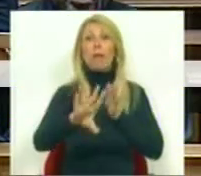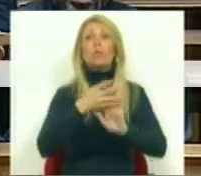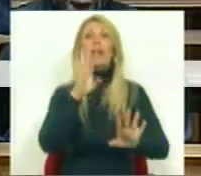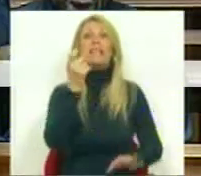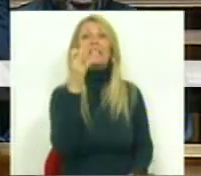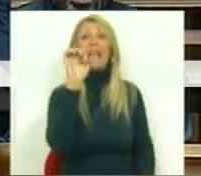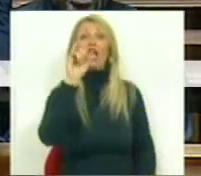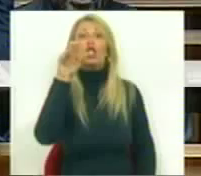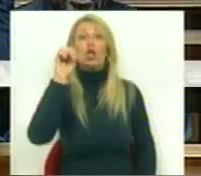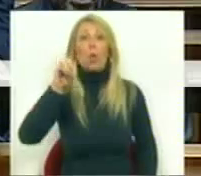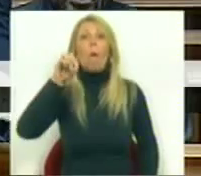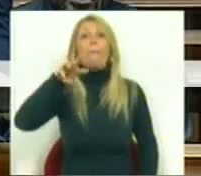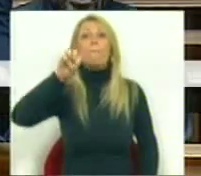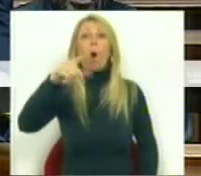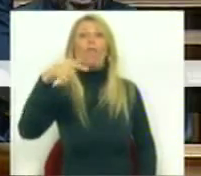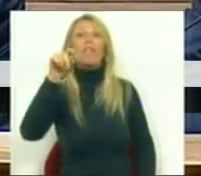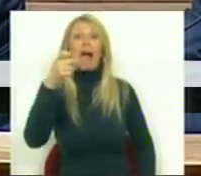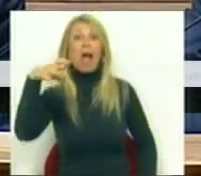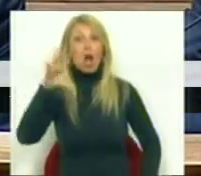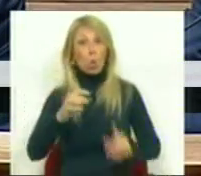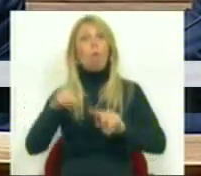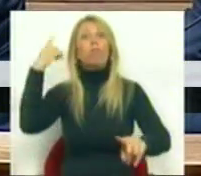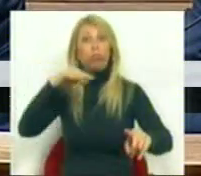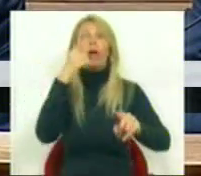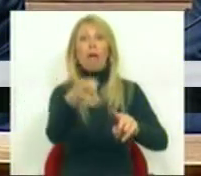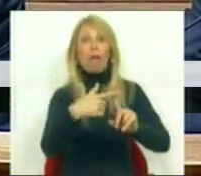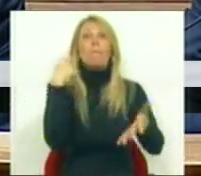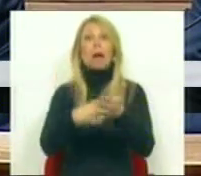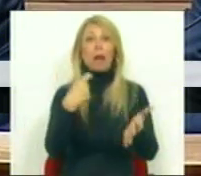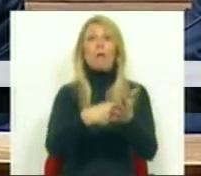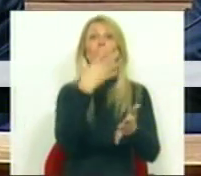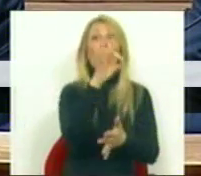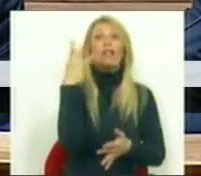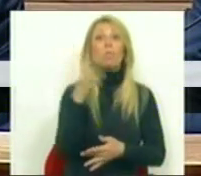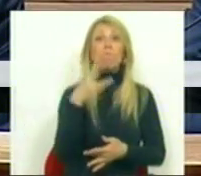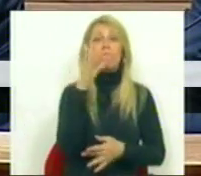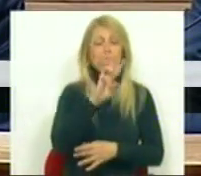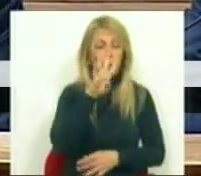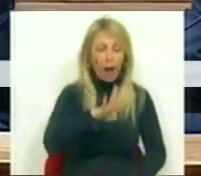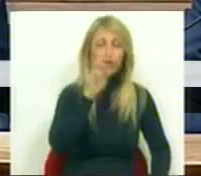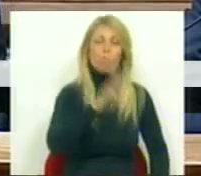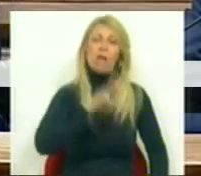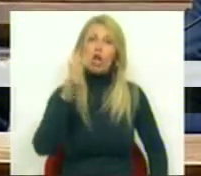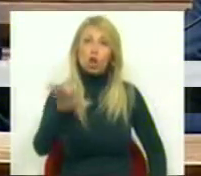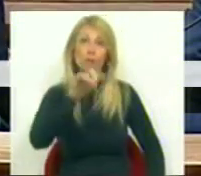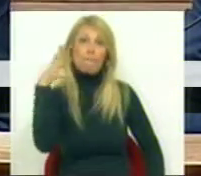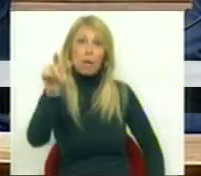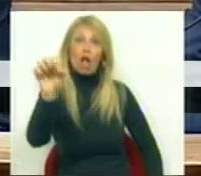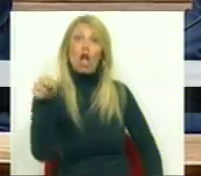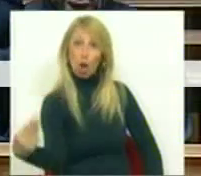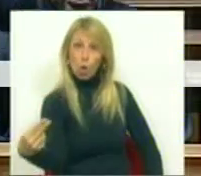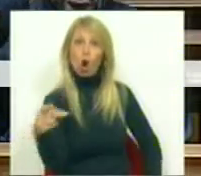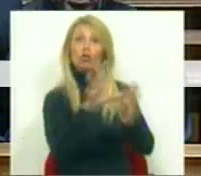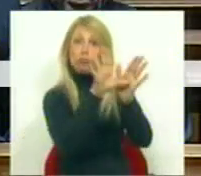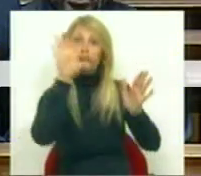novembro, que determina o pagamento de 4.400.000 euros à Lusoponte, porque a Lusoponte cobrou ao